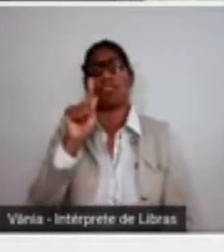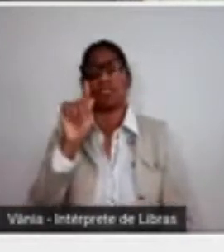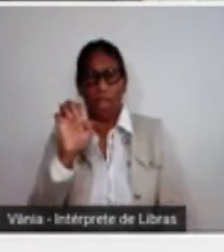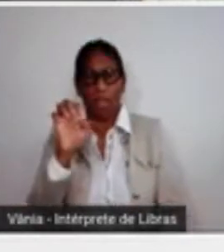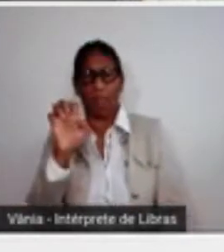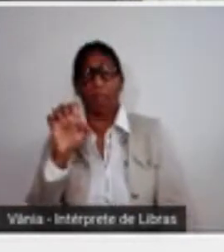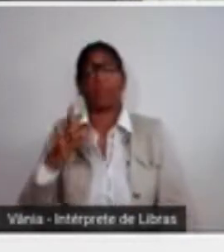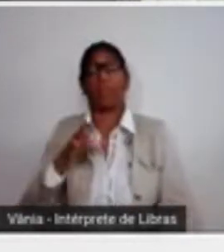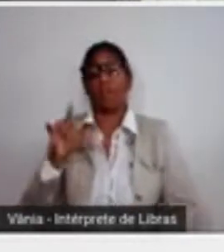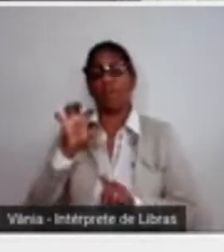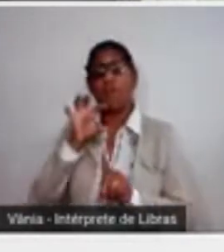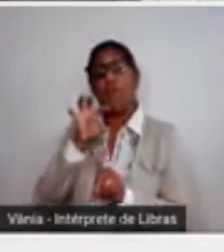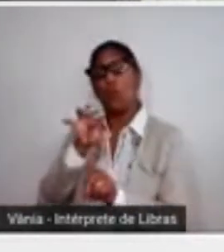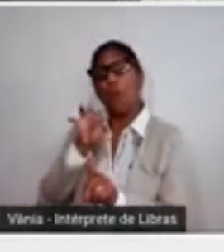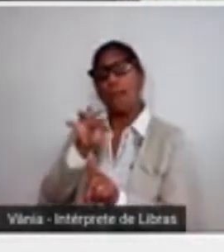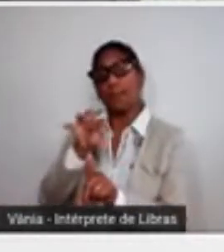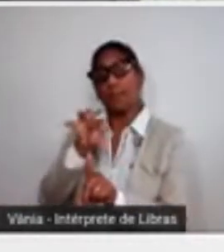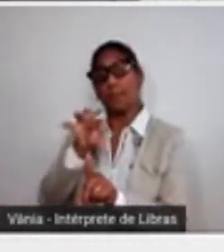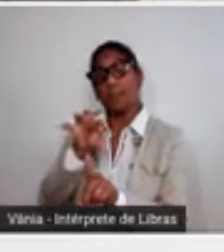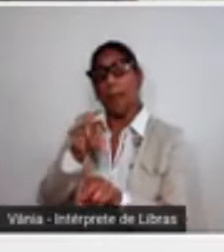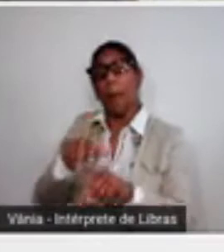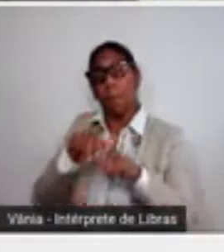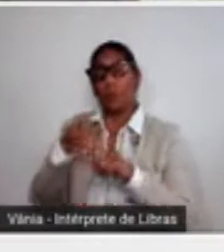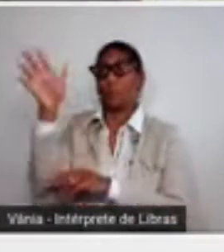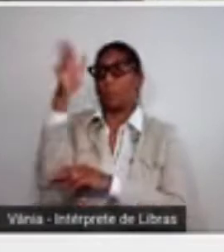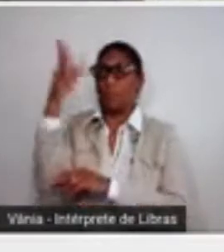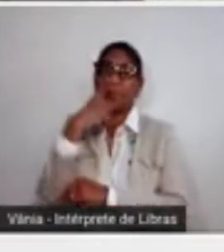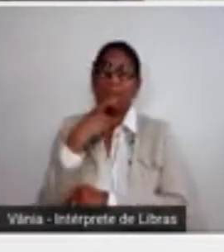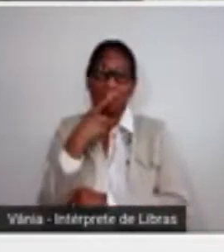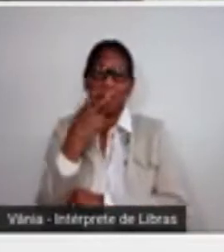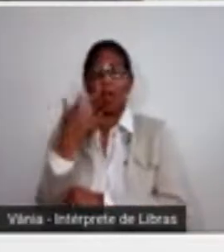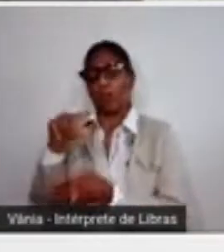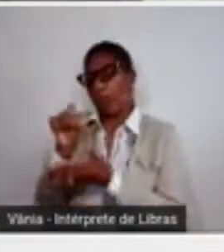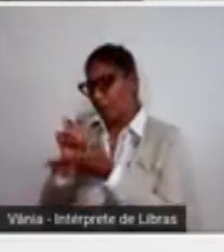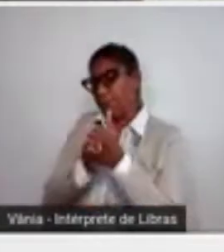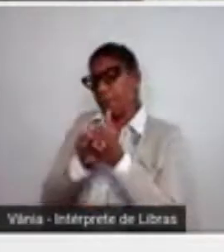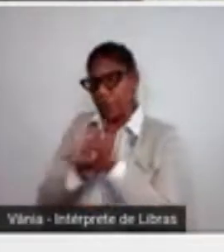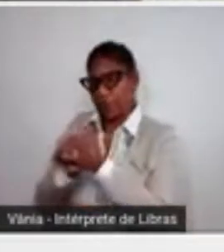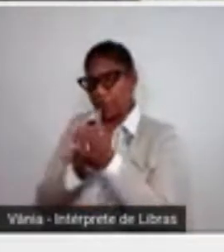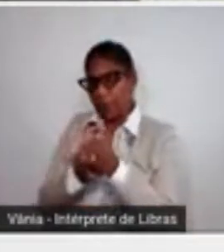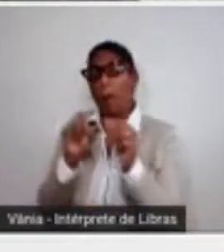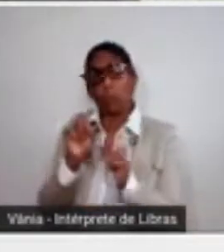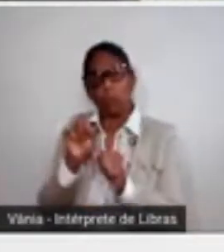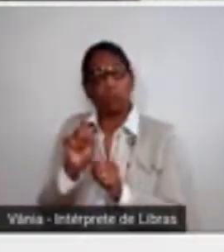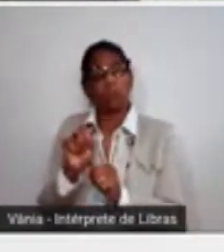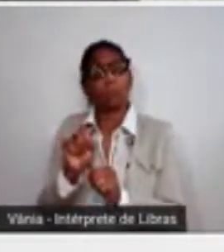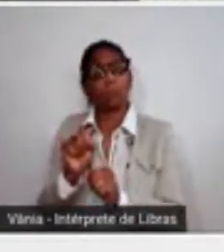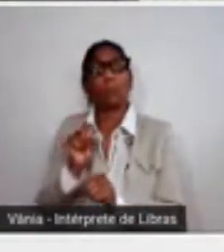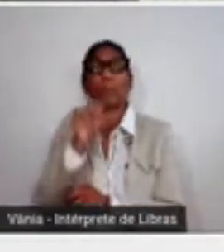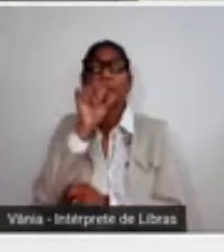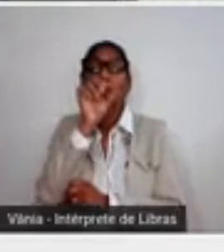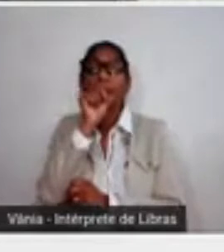sul, por isso que tinha sido puxado para uma bandeira vermelha. Nós analisamos e entendemos que ela pode continuar na bandeira